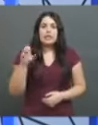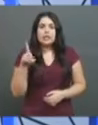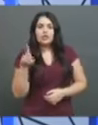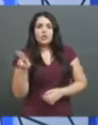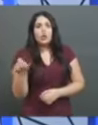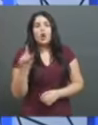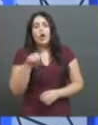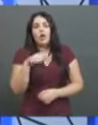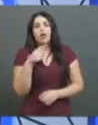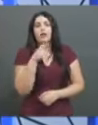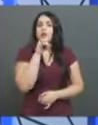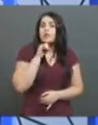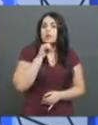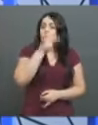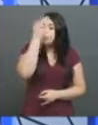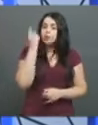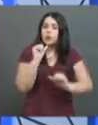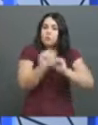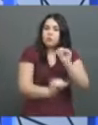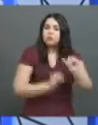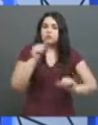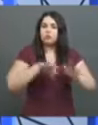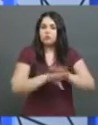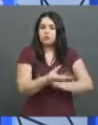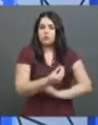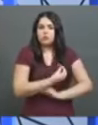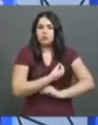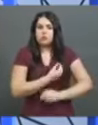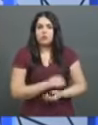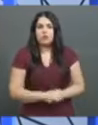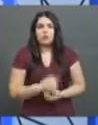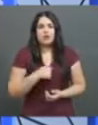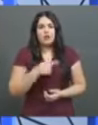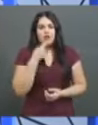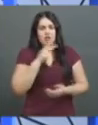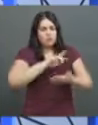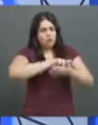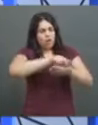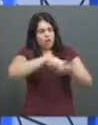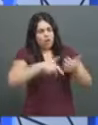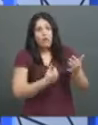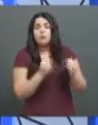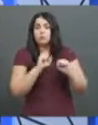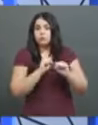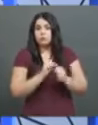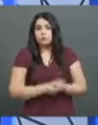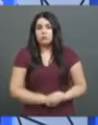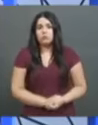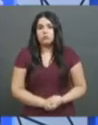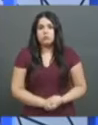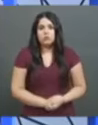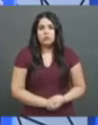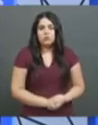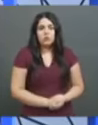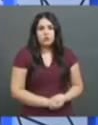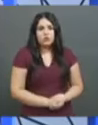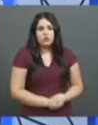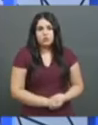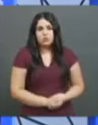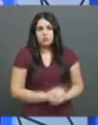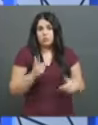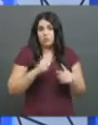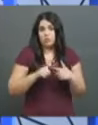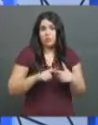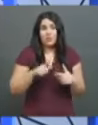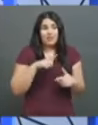hábitos. E a gente tem que sair da inércia mesmo. Eu mencionei vários fatores de risco. Fatores de risco para se ter